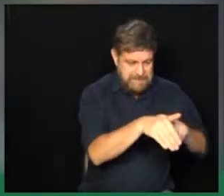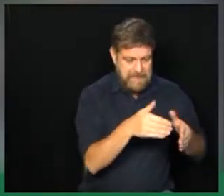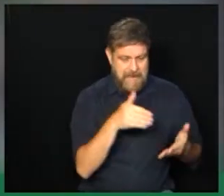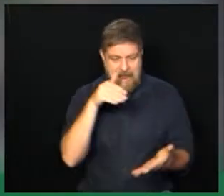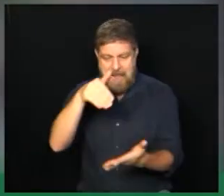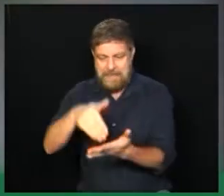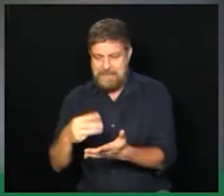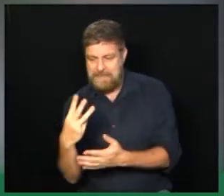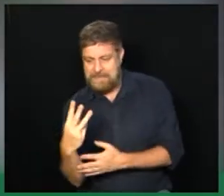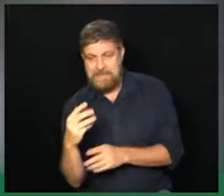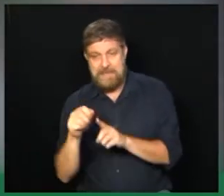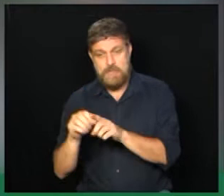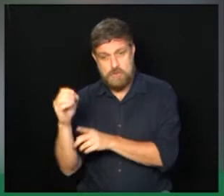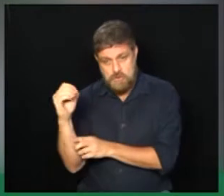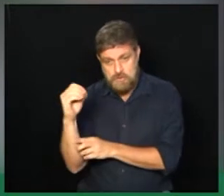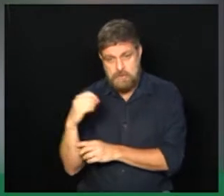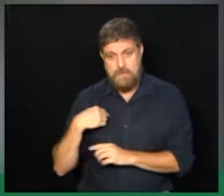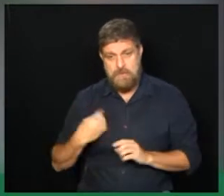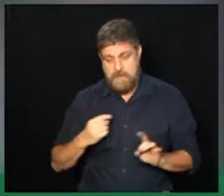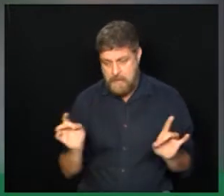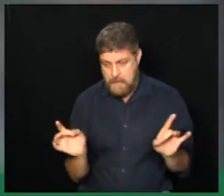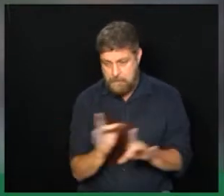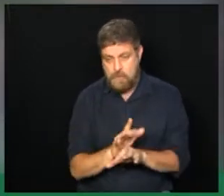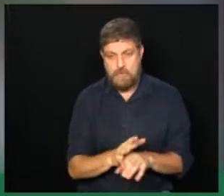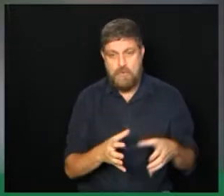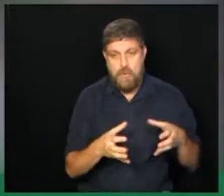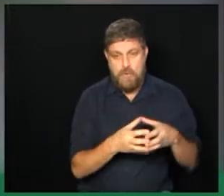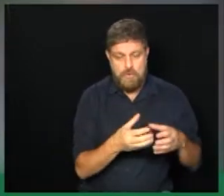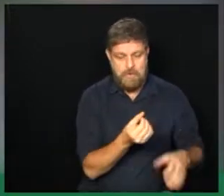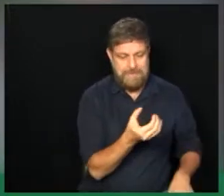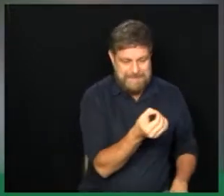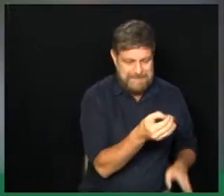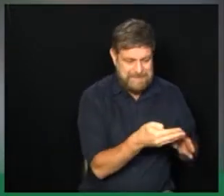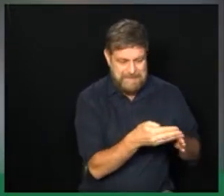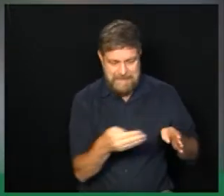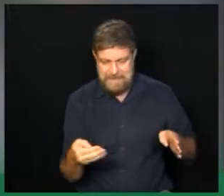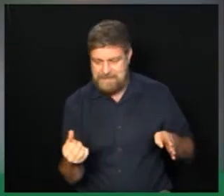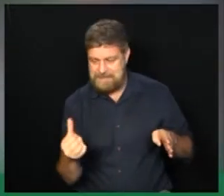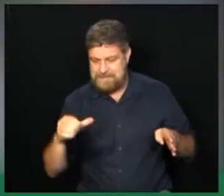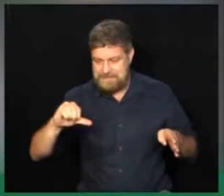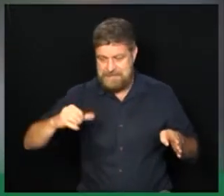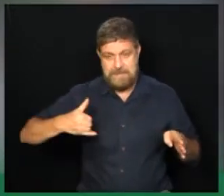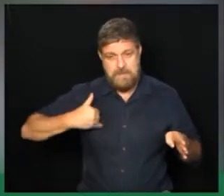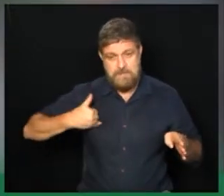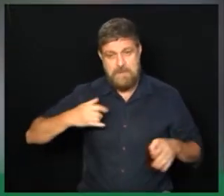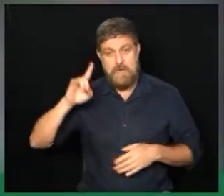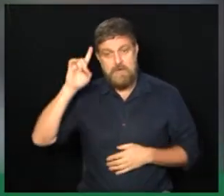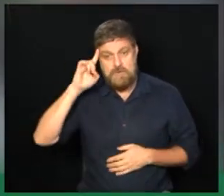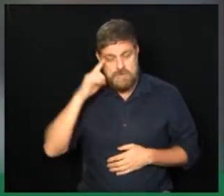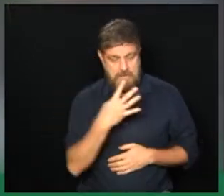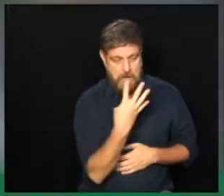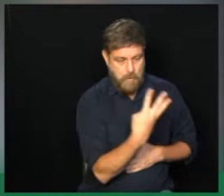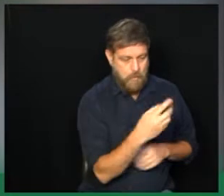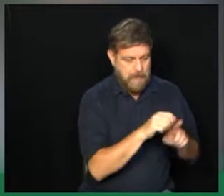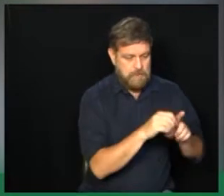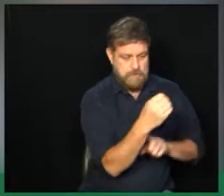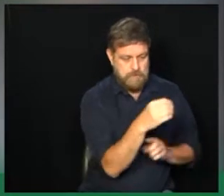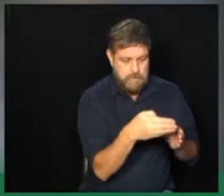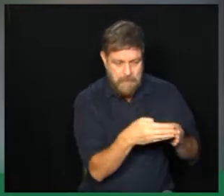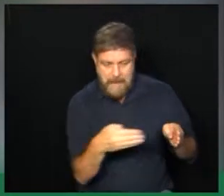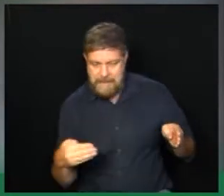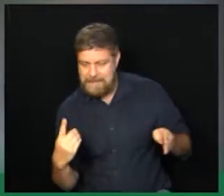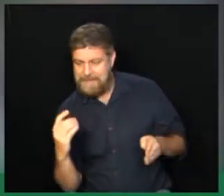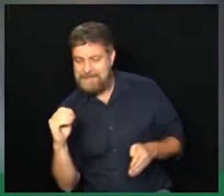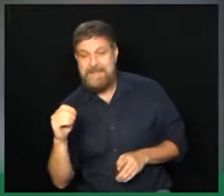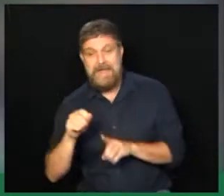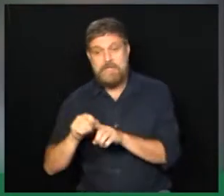do 10, e vamos finalizar com a população de 60 a 69 anos, do dia 4 de outubro a 10 de